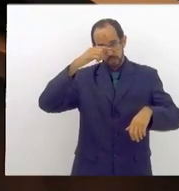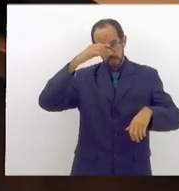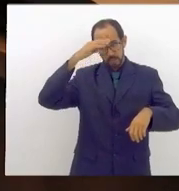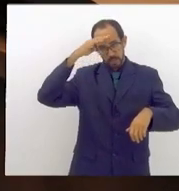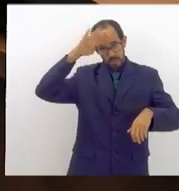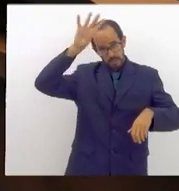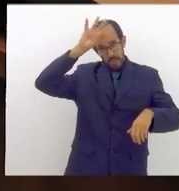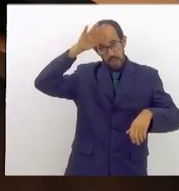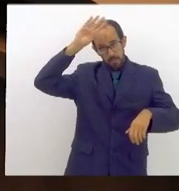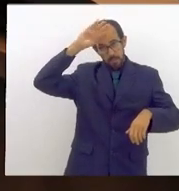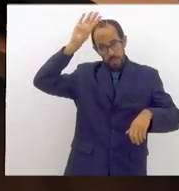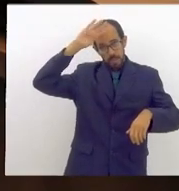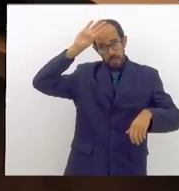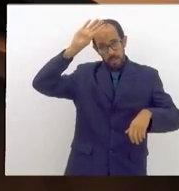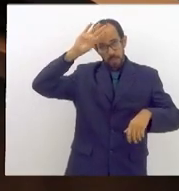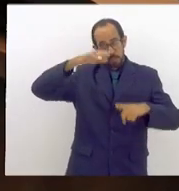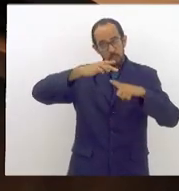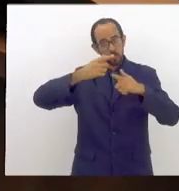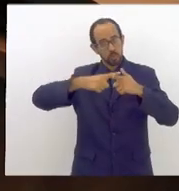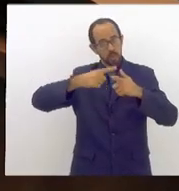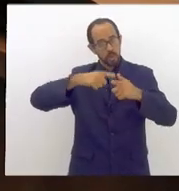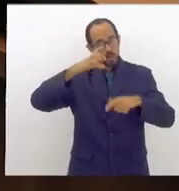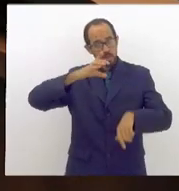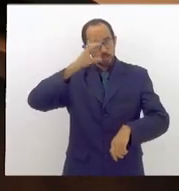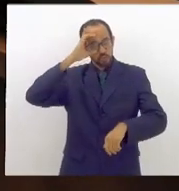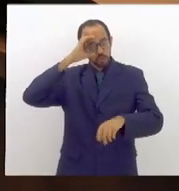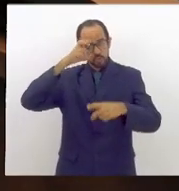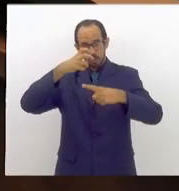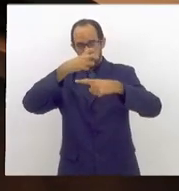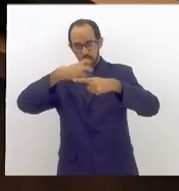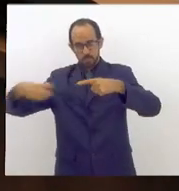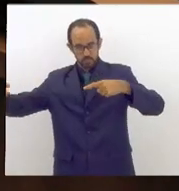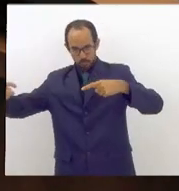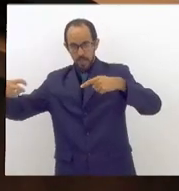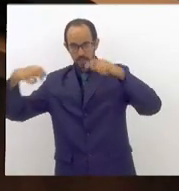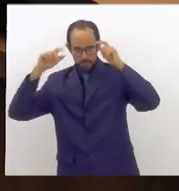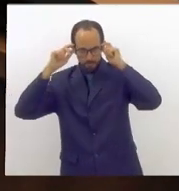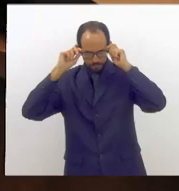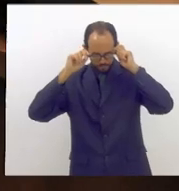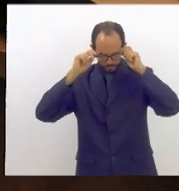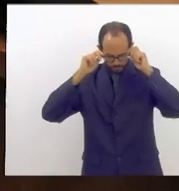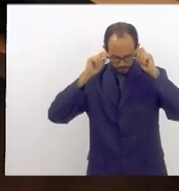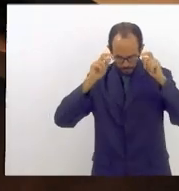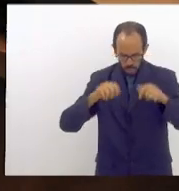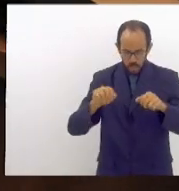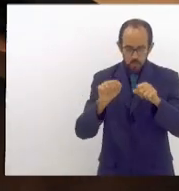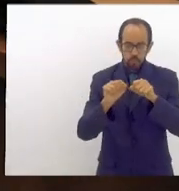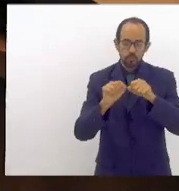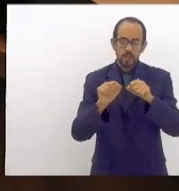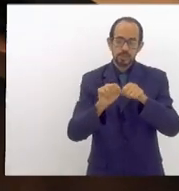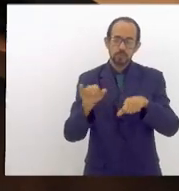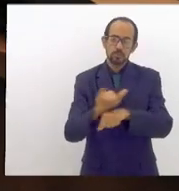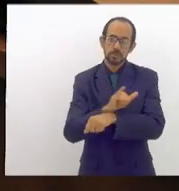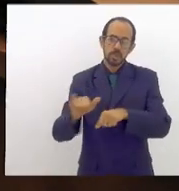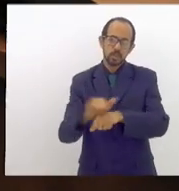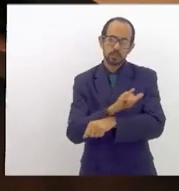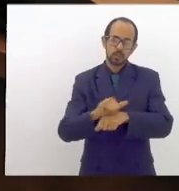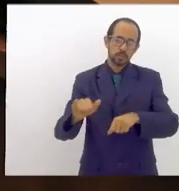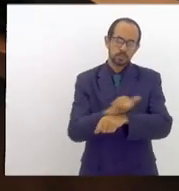a presidente Dilma tinha sido caçada foi colocado um dispositivo da